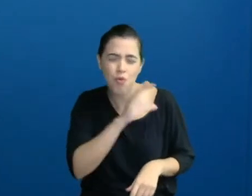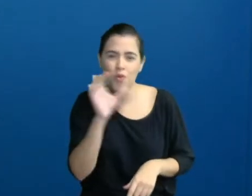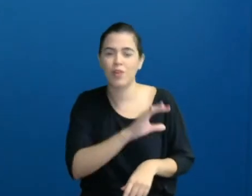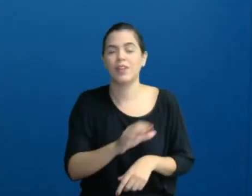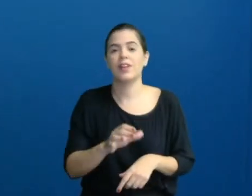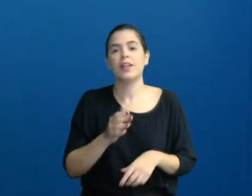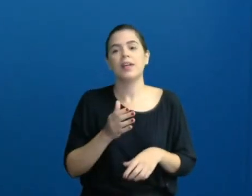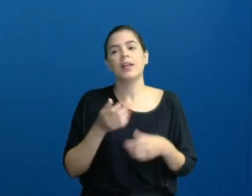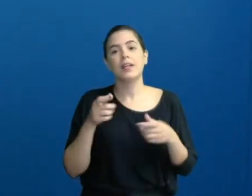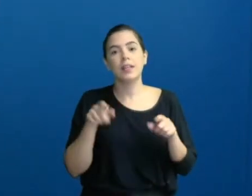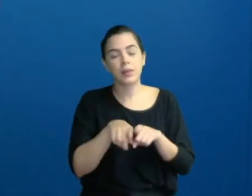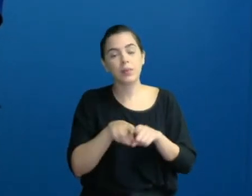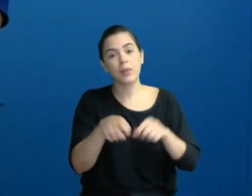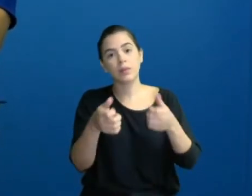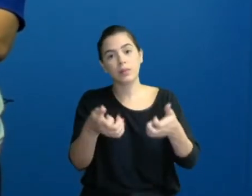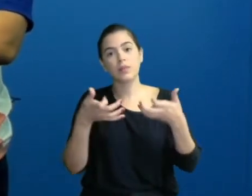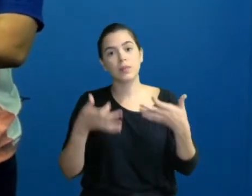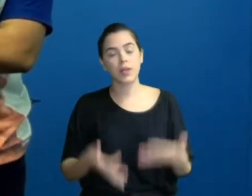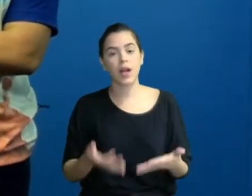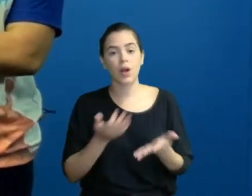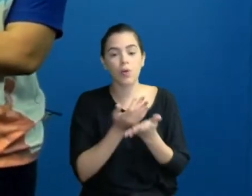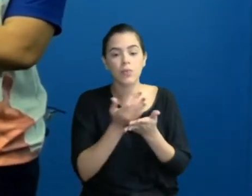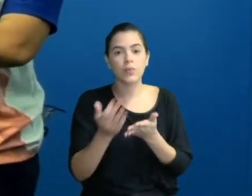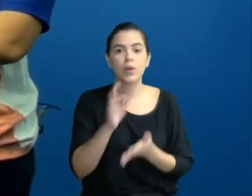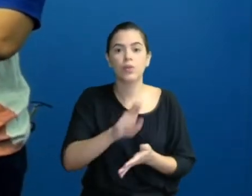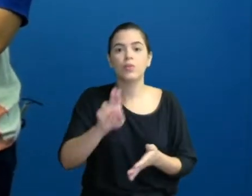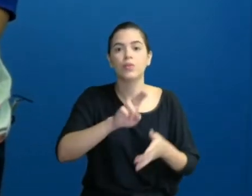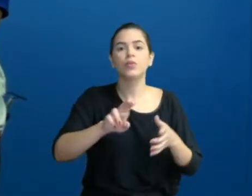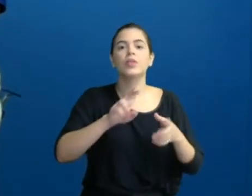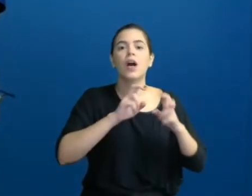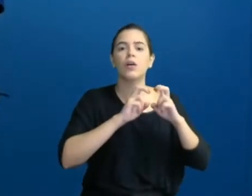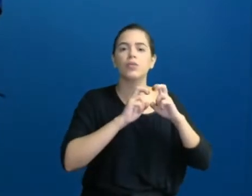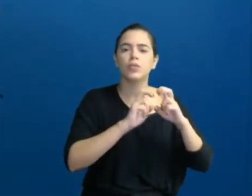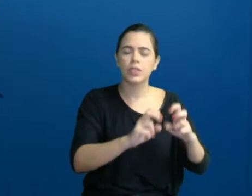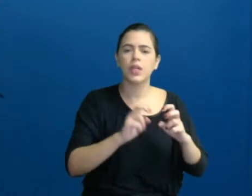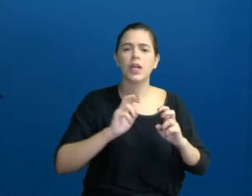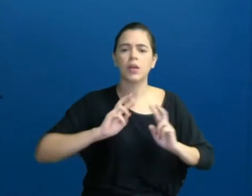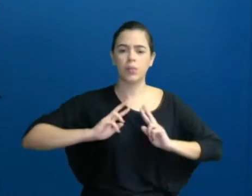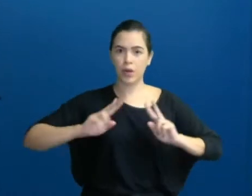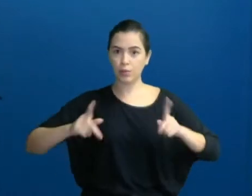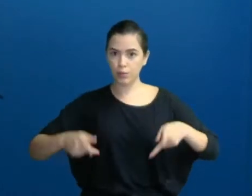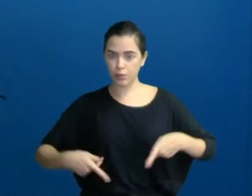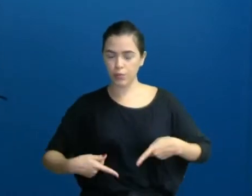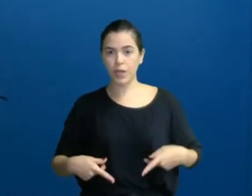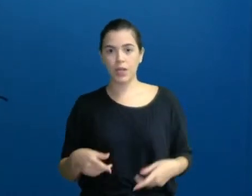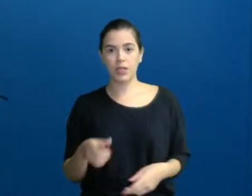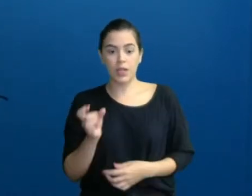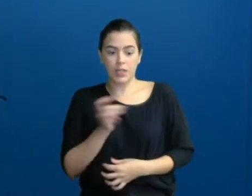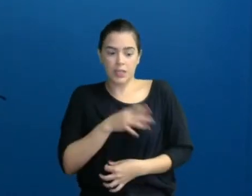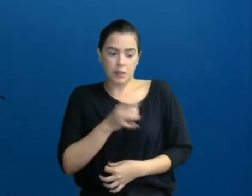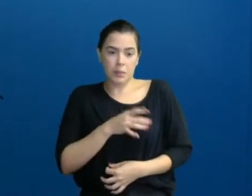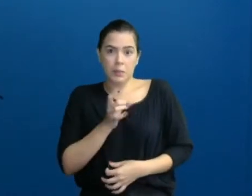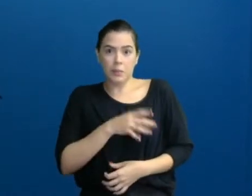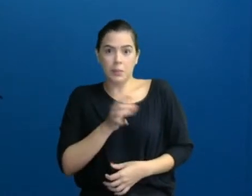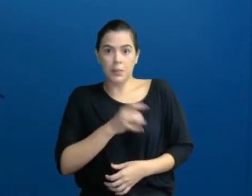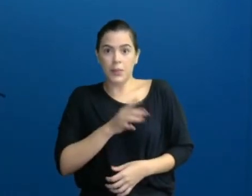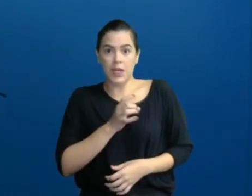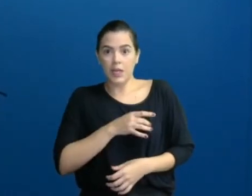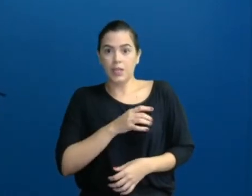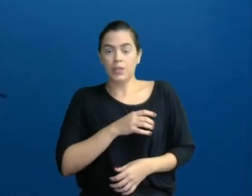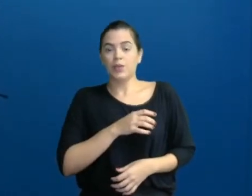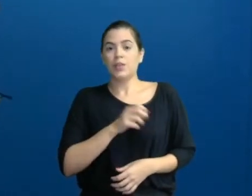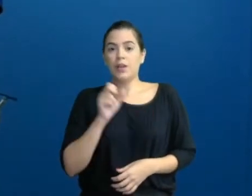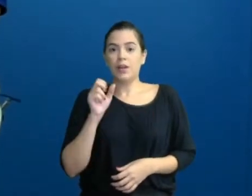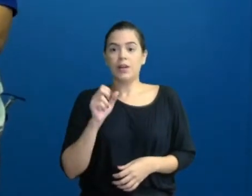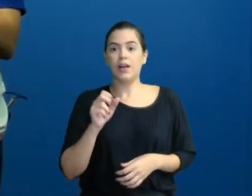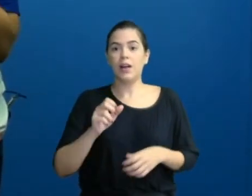quando começaram a se utilizar os trens para transporte humano, eles tinham muito medo da velocidade que o trem poderia